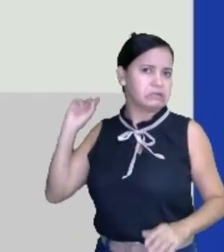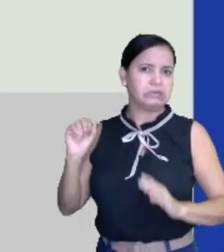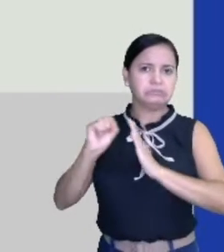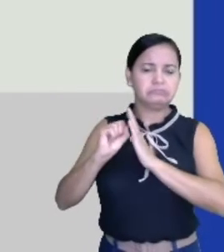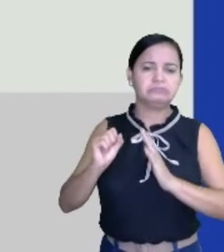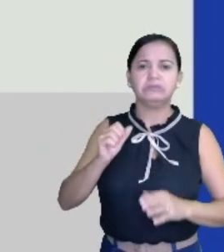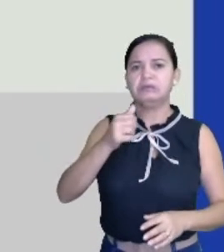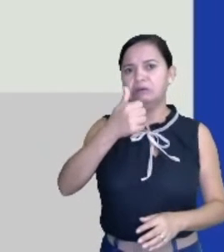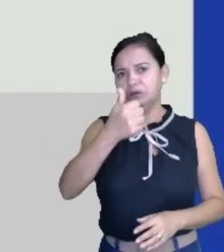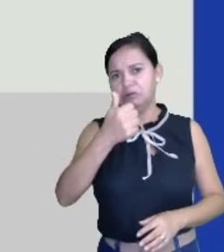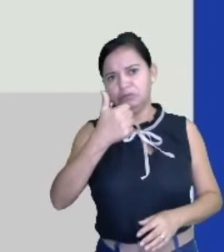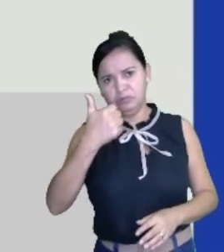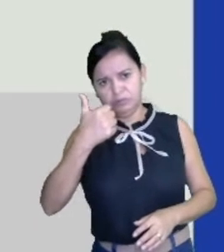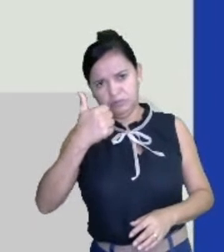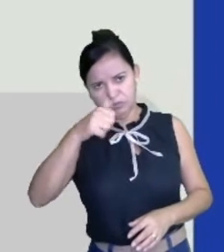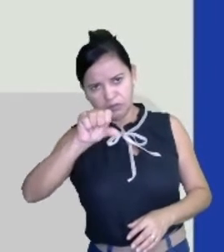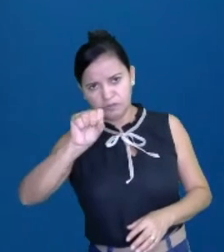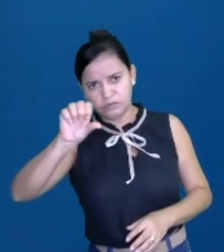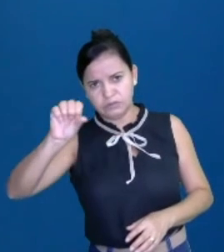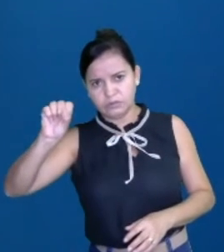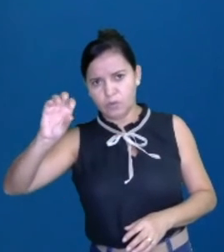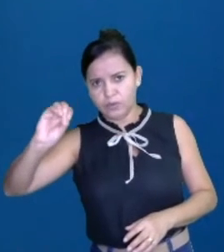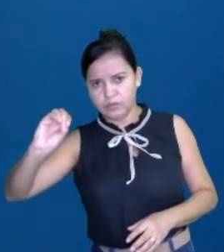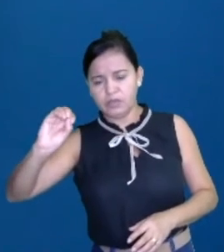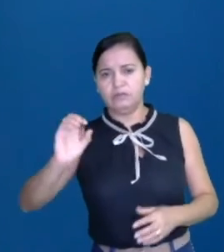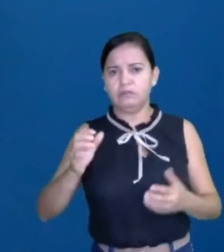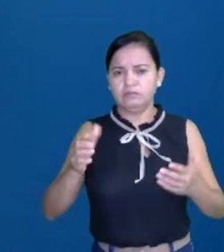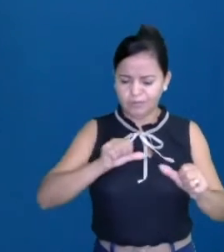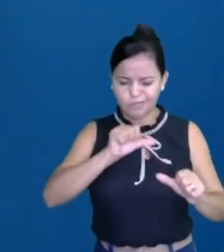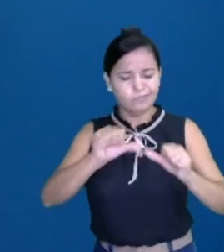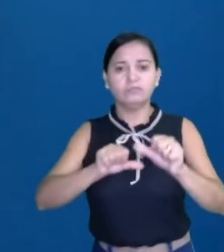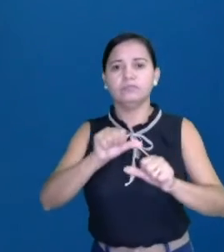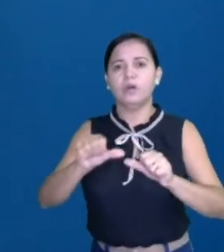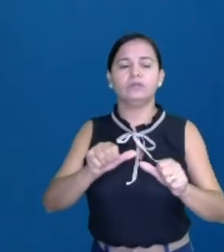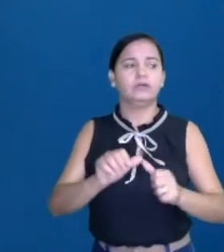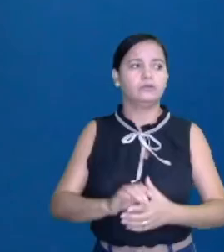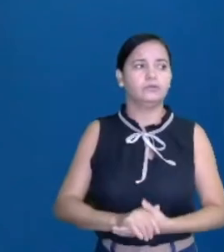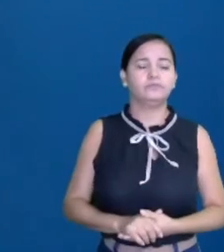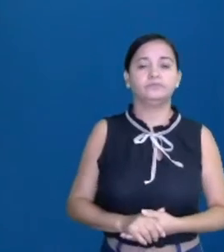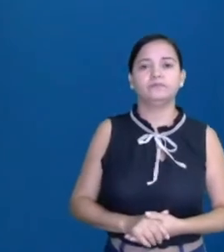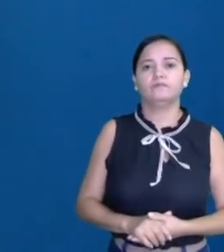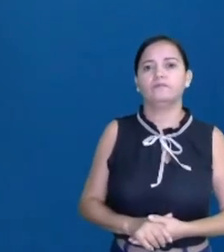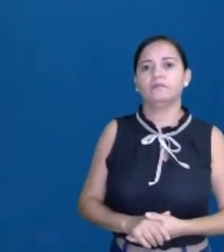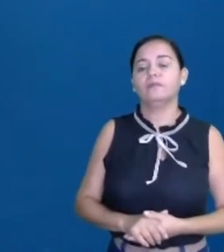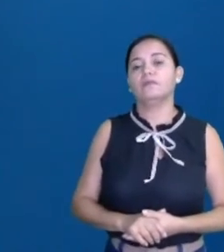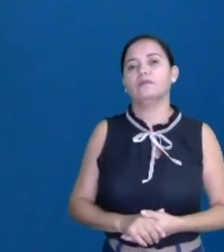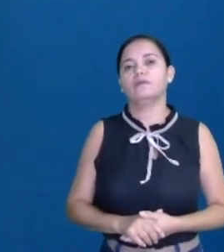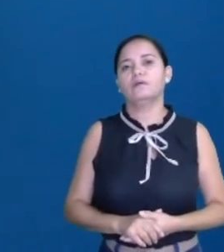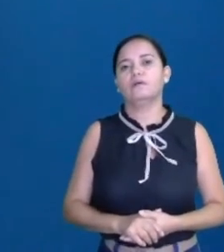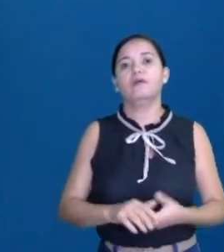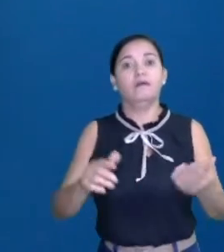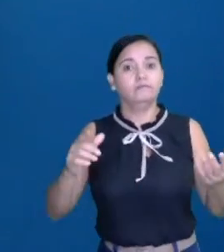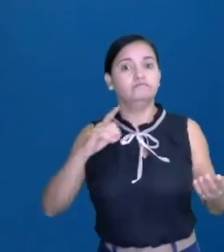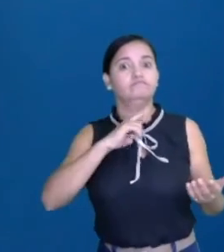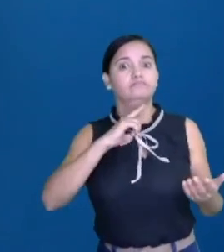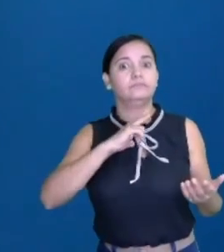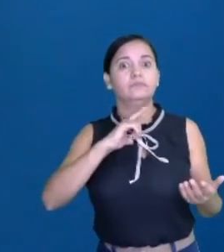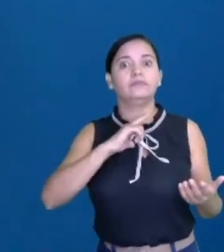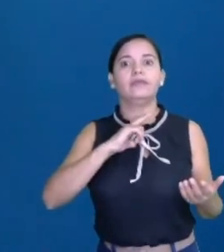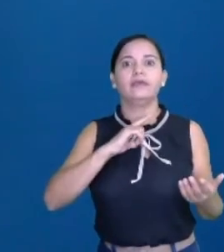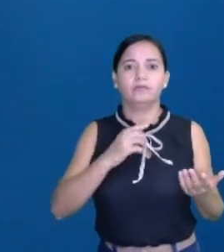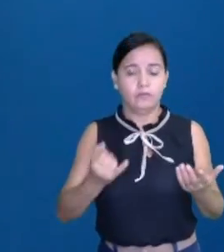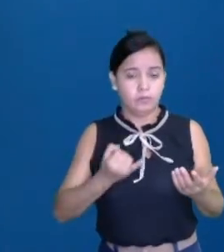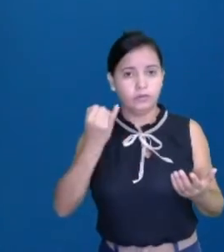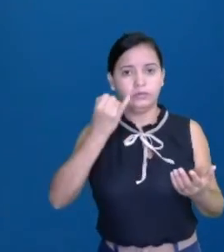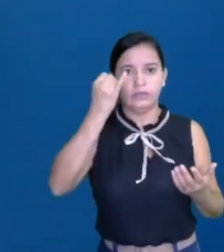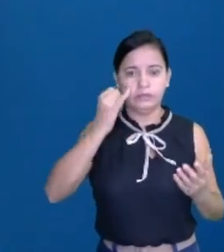uma diferença gigantesca. Veja como esse tipo de movimento ele é extremamente relevante e auspicioso para uma preservação do nosso